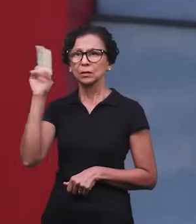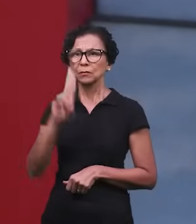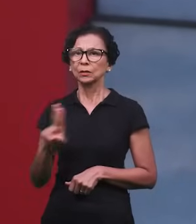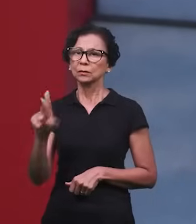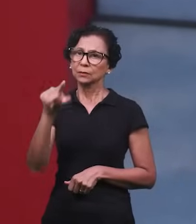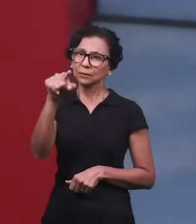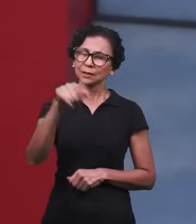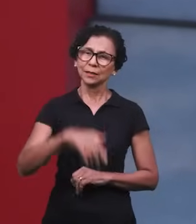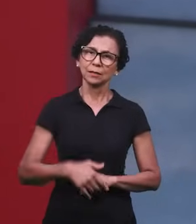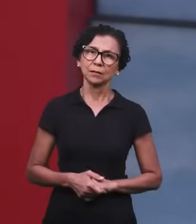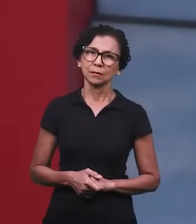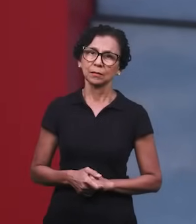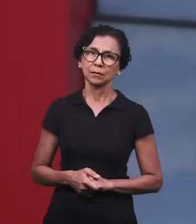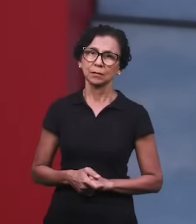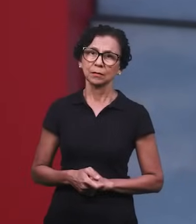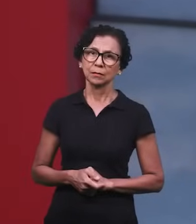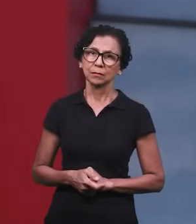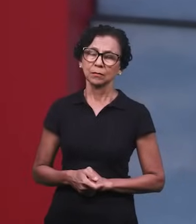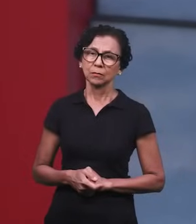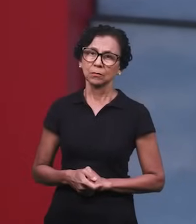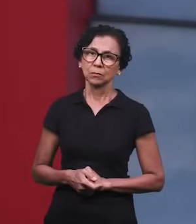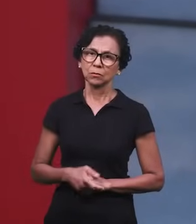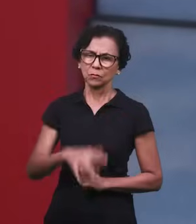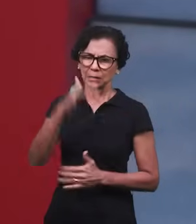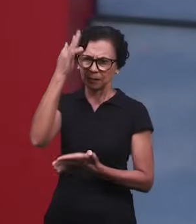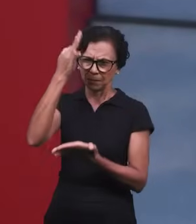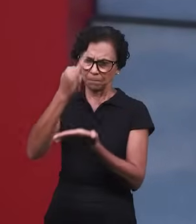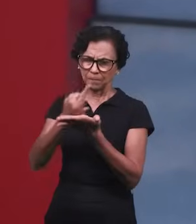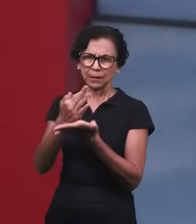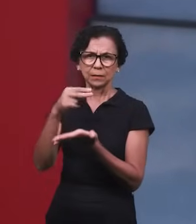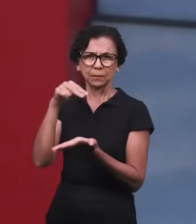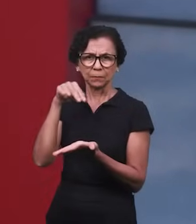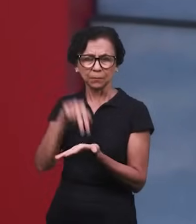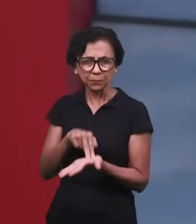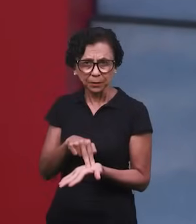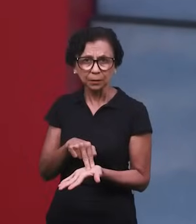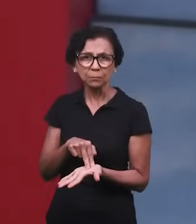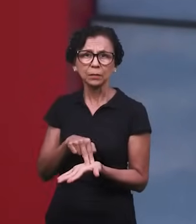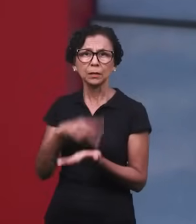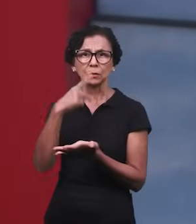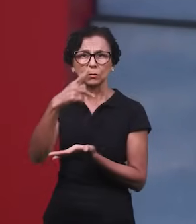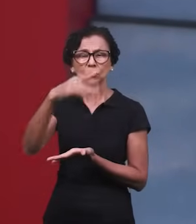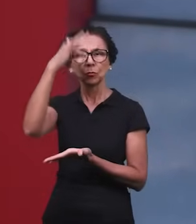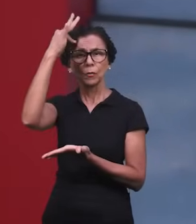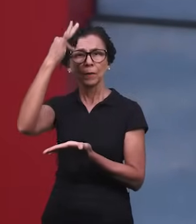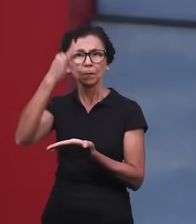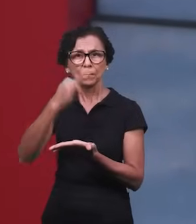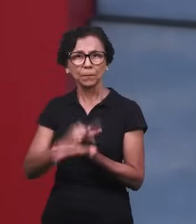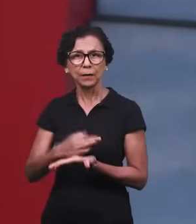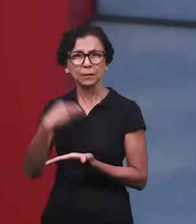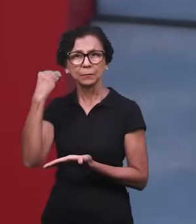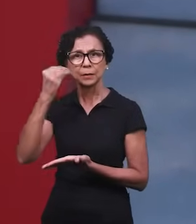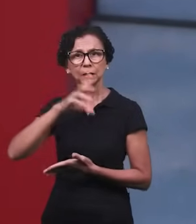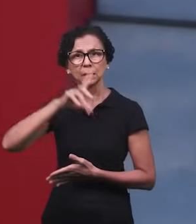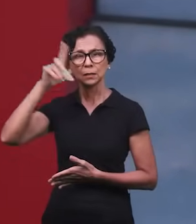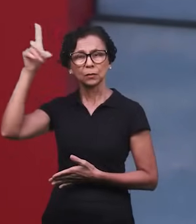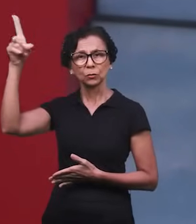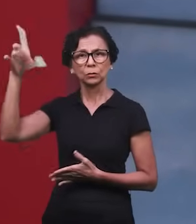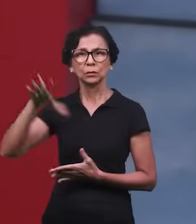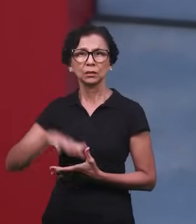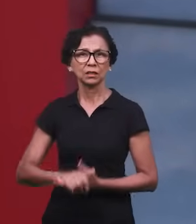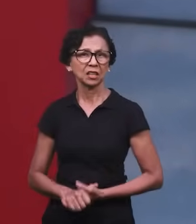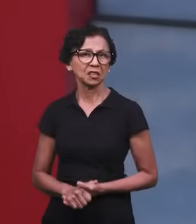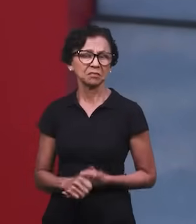bem fundamentado na fé, a sua fé e aquilo que você conhece de Deus responde todas as